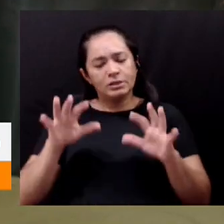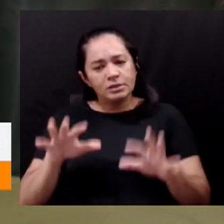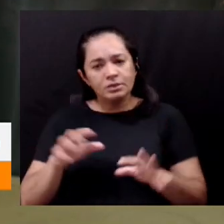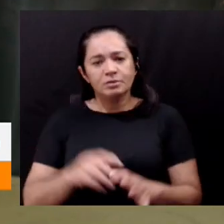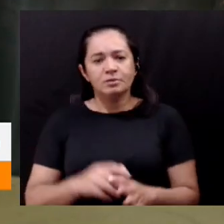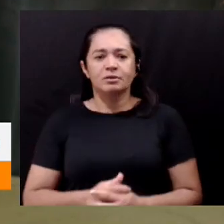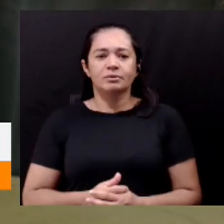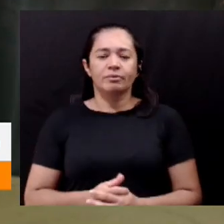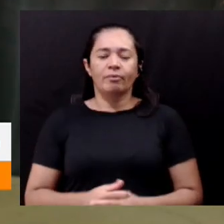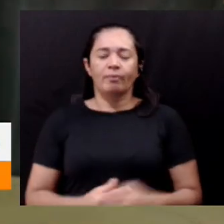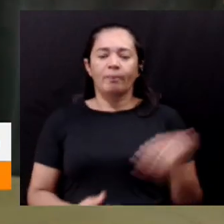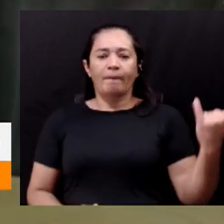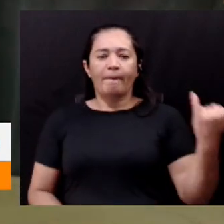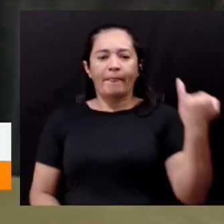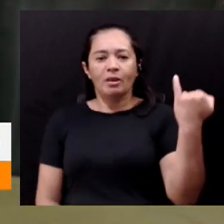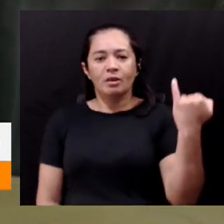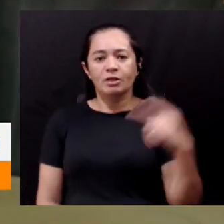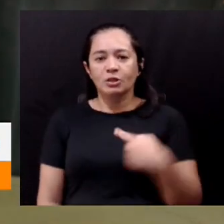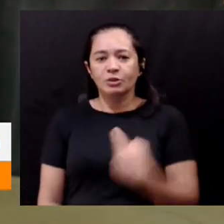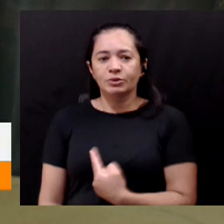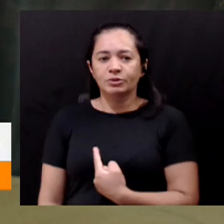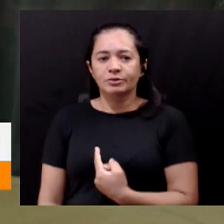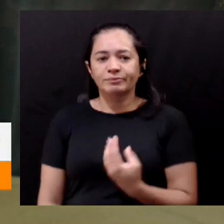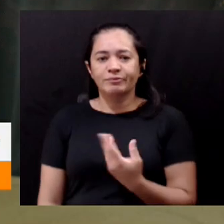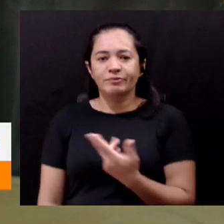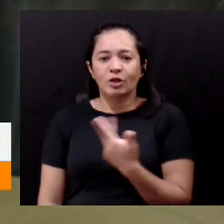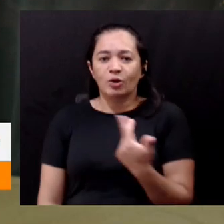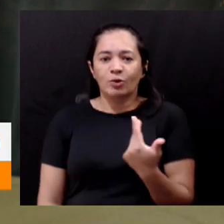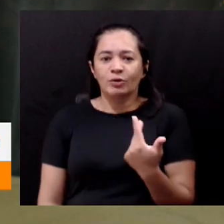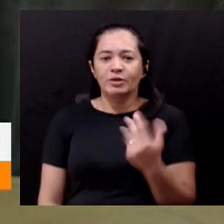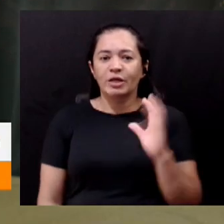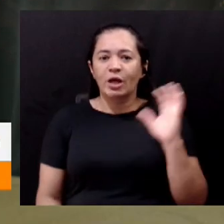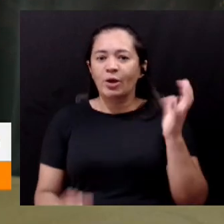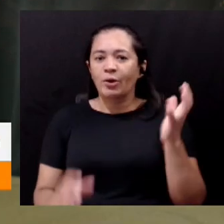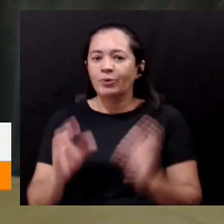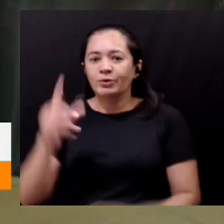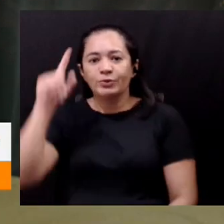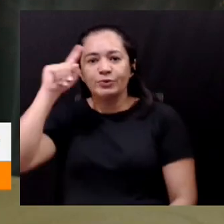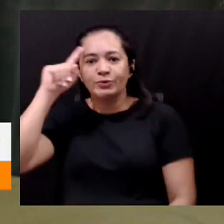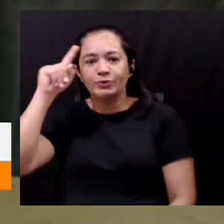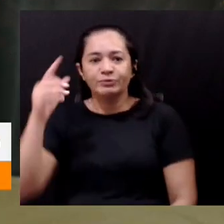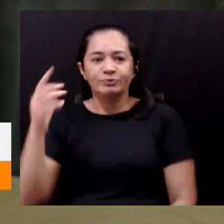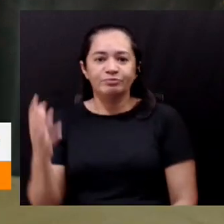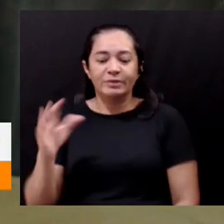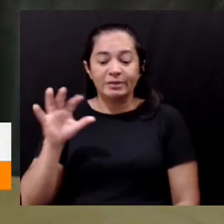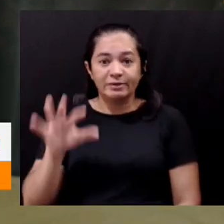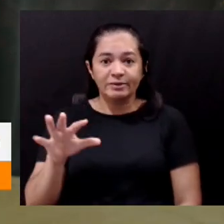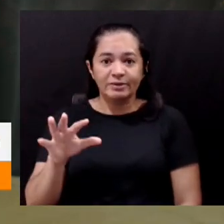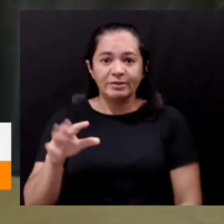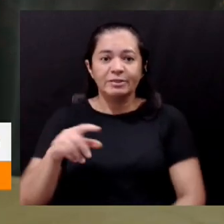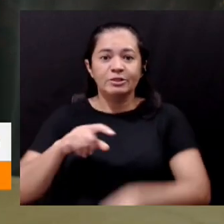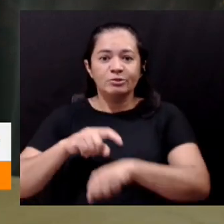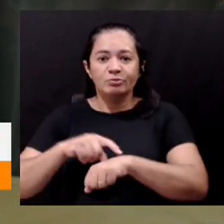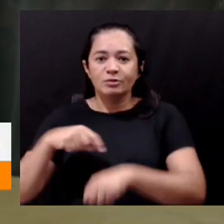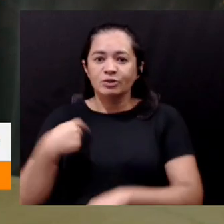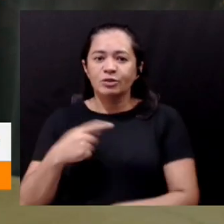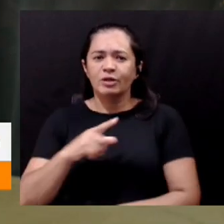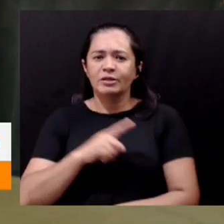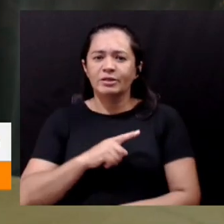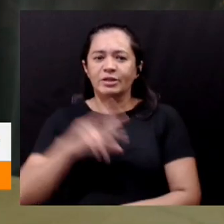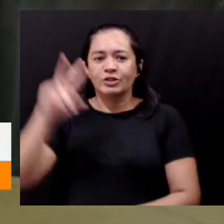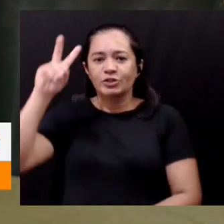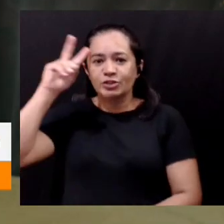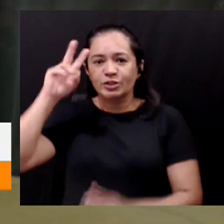importante a gente são coisas que acontecem no nosso dia a dia. E aí, esse momento que nós temos todos de segunda a sexta de manhã é o momento que a